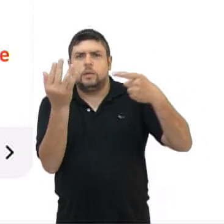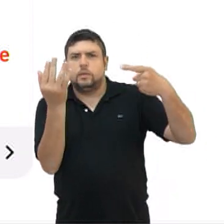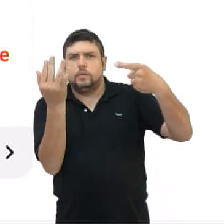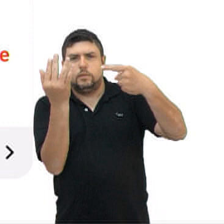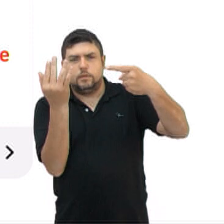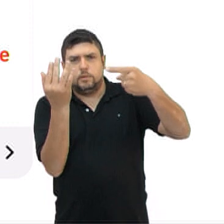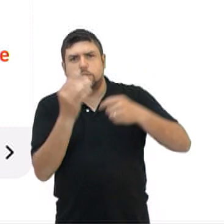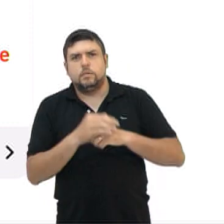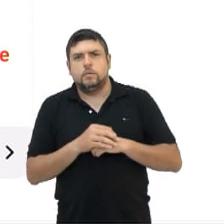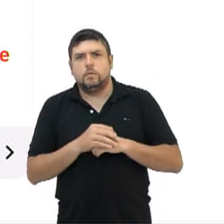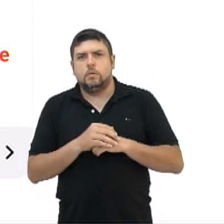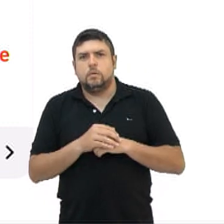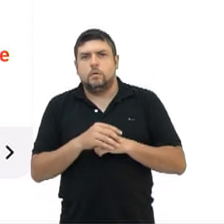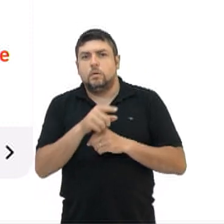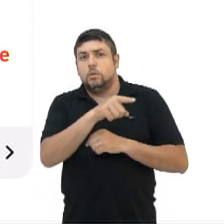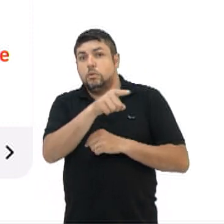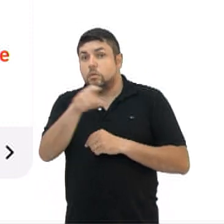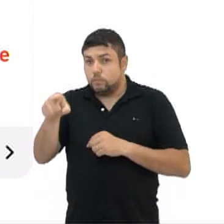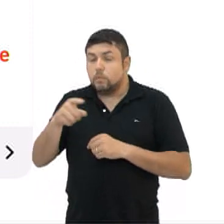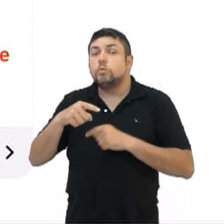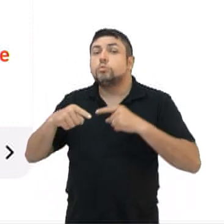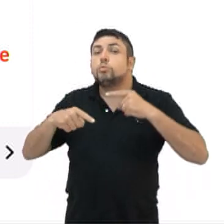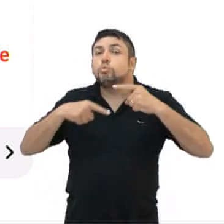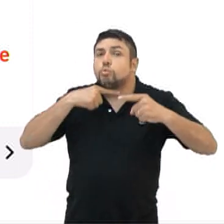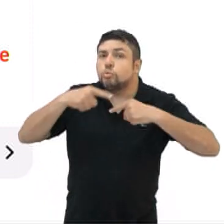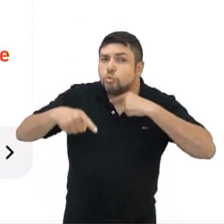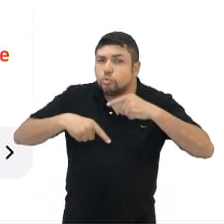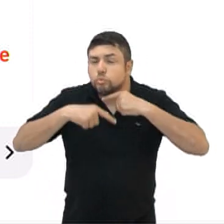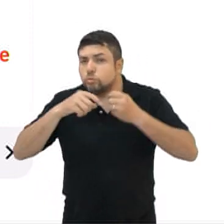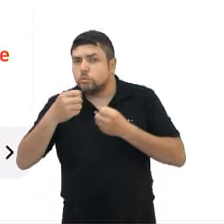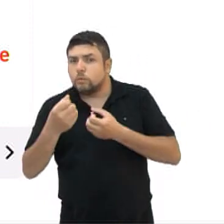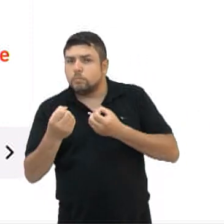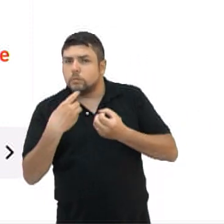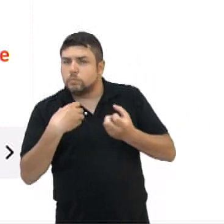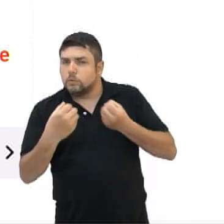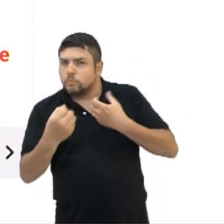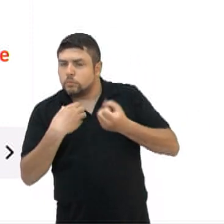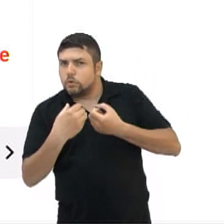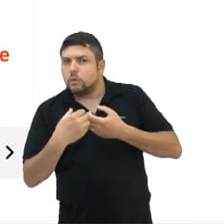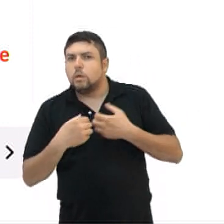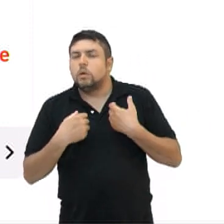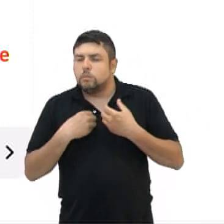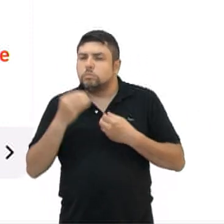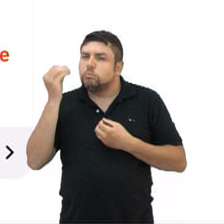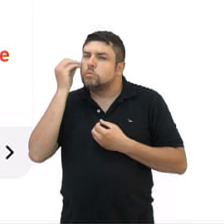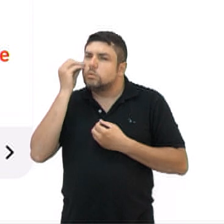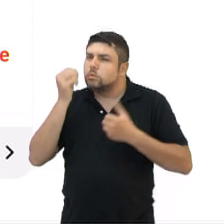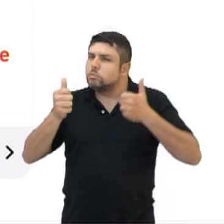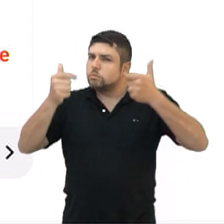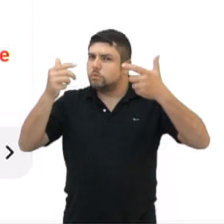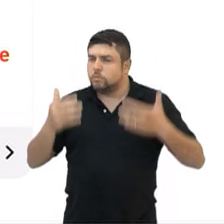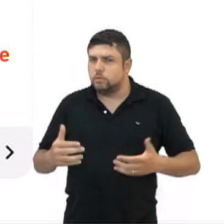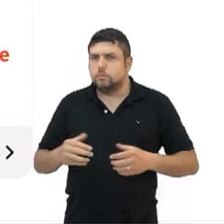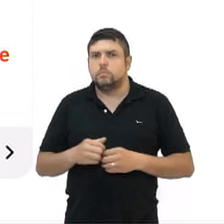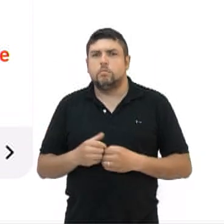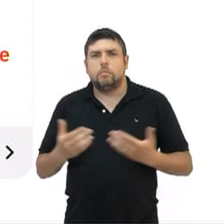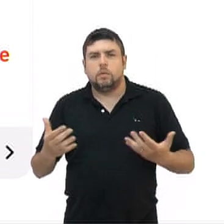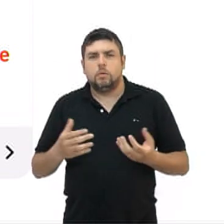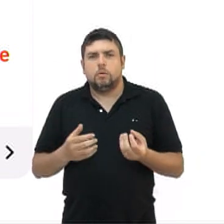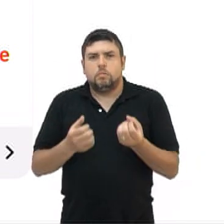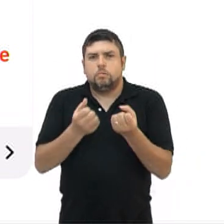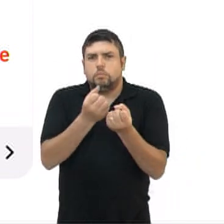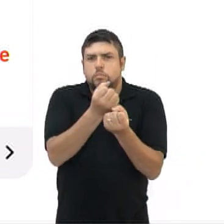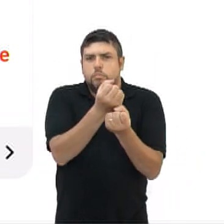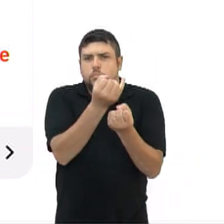foram enviados em dúvidas por vocês, tá? Vou tentar esclarecer todos aqui e vou começar aqui com as propriedades da potenciação.